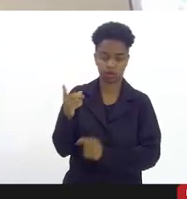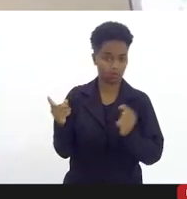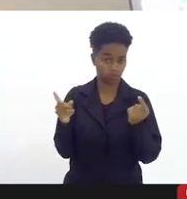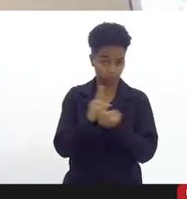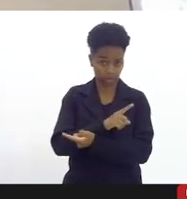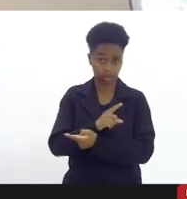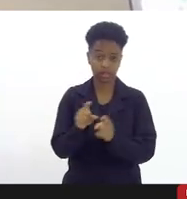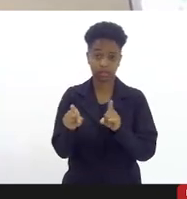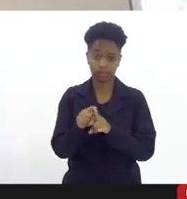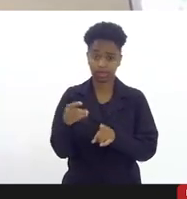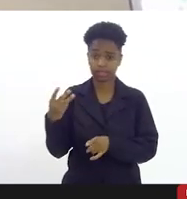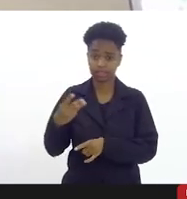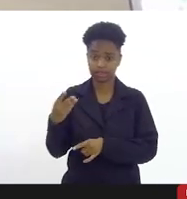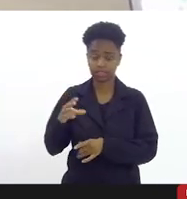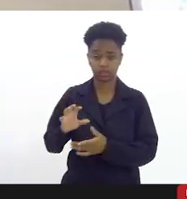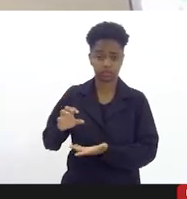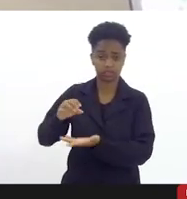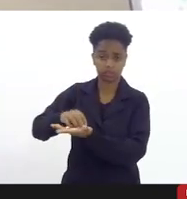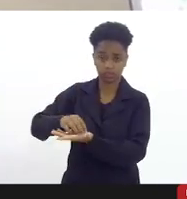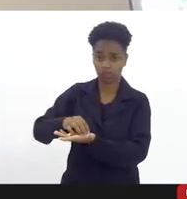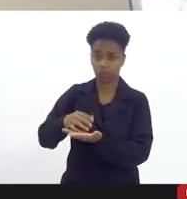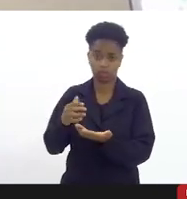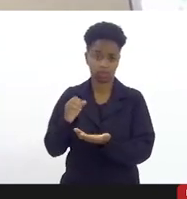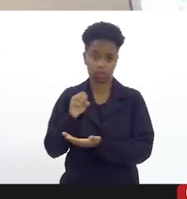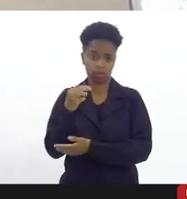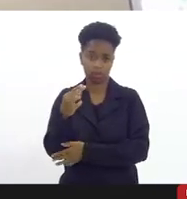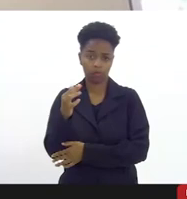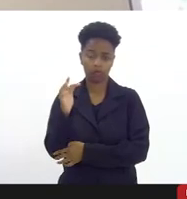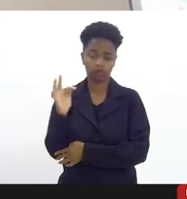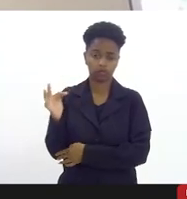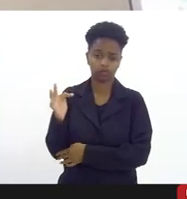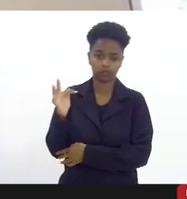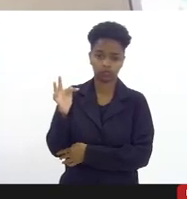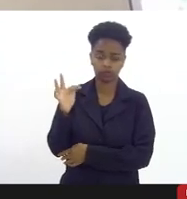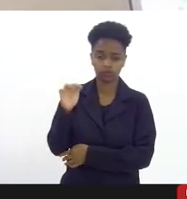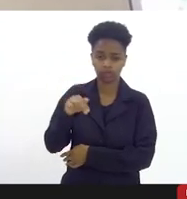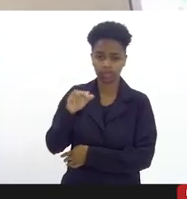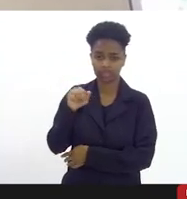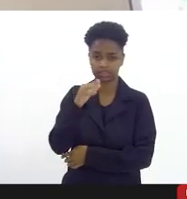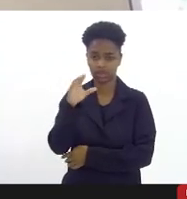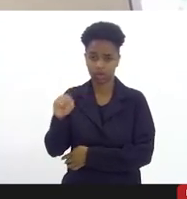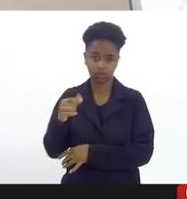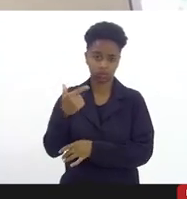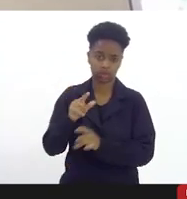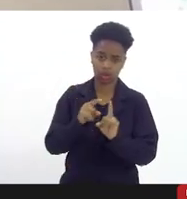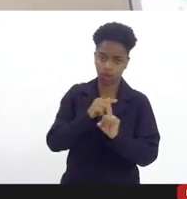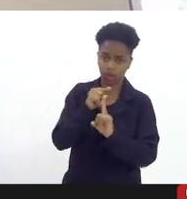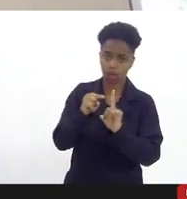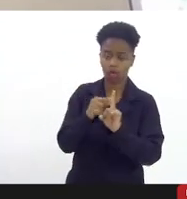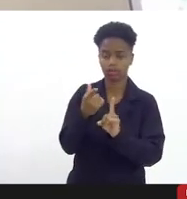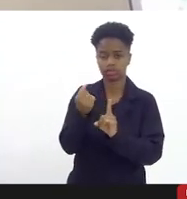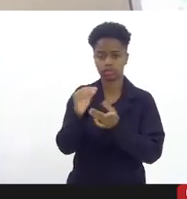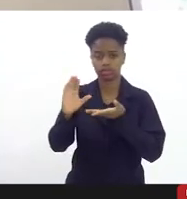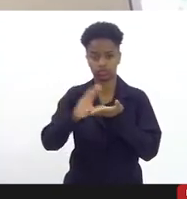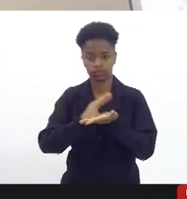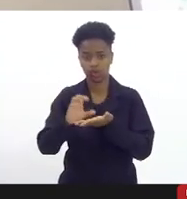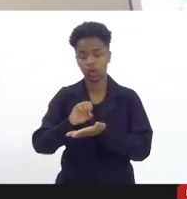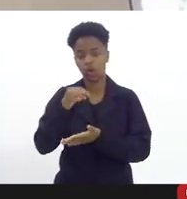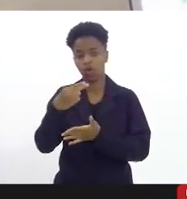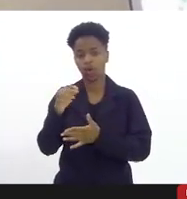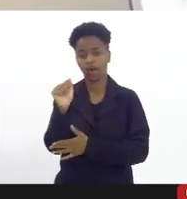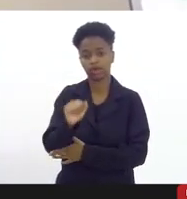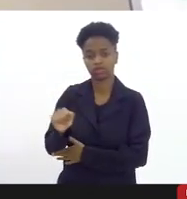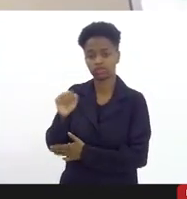do terceiro setor seja ela Fundação fundacionais sem finalidade lucrativas ou associativas né